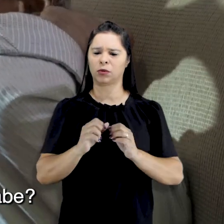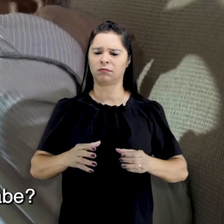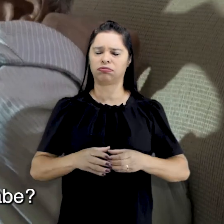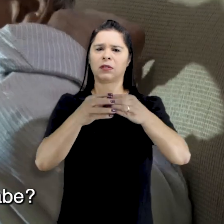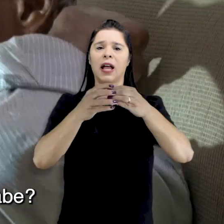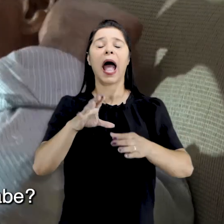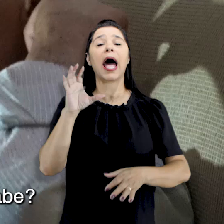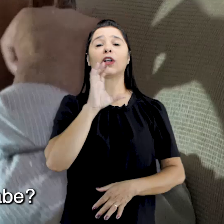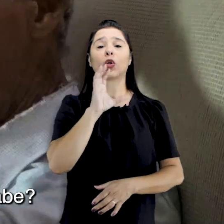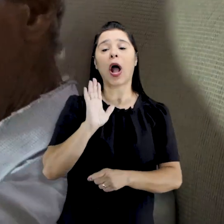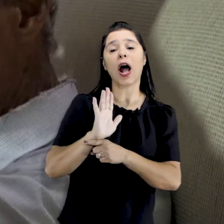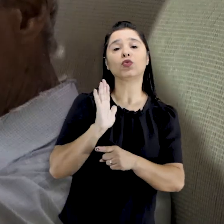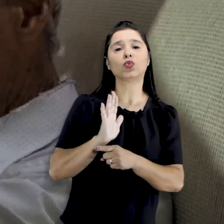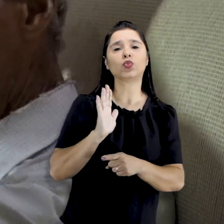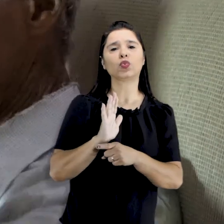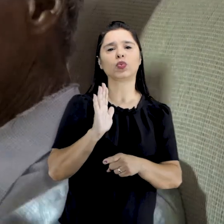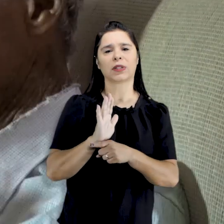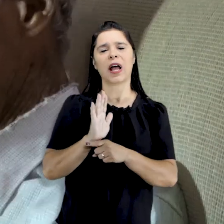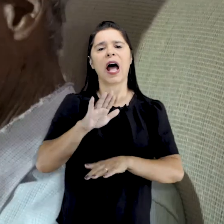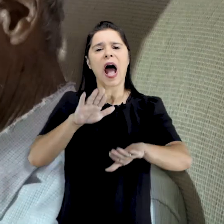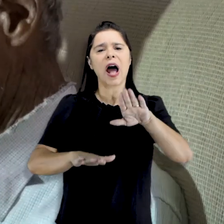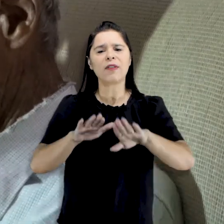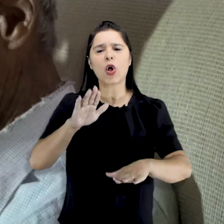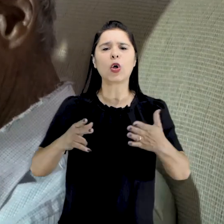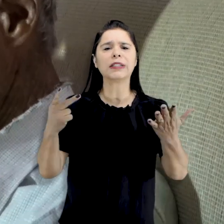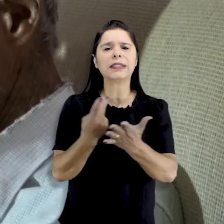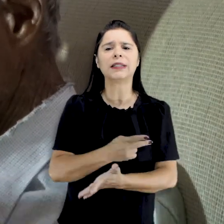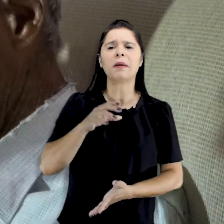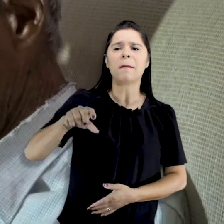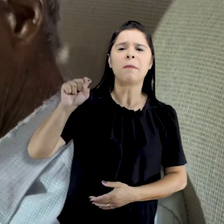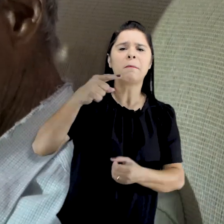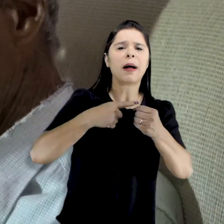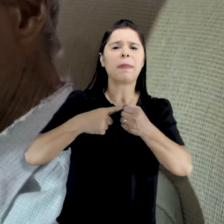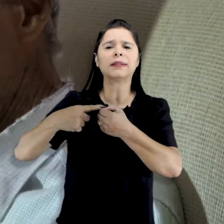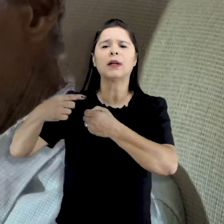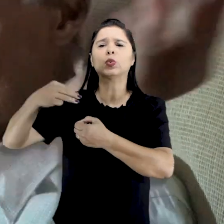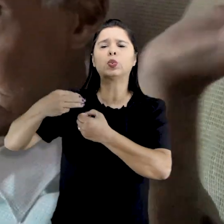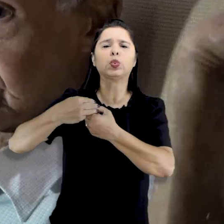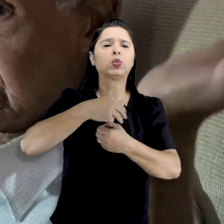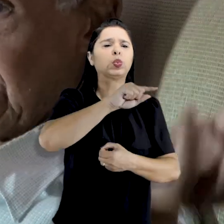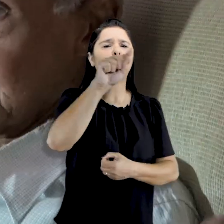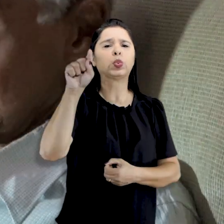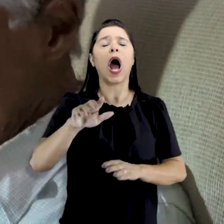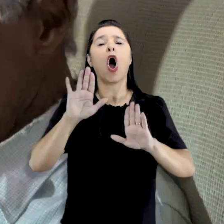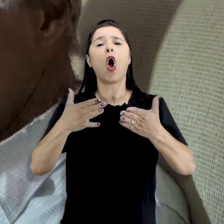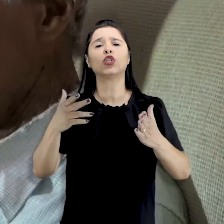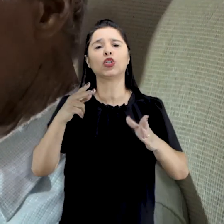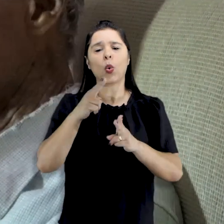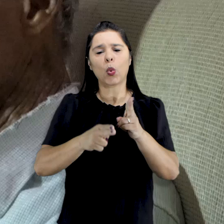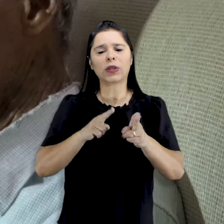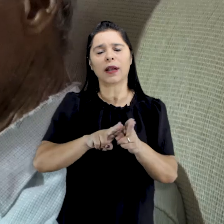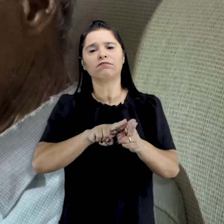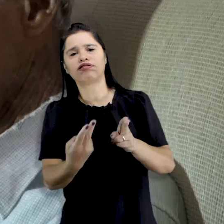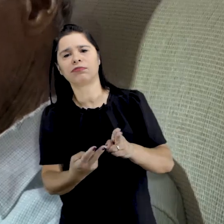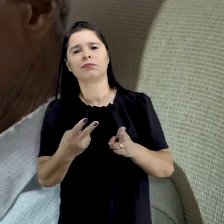um socorro, sabe? Codia lá em Caçolândia, Garça de Minas, aqui. É onde caía um trem na